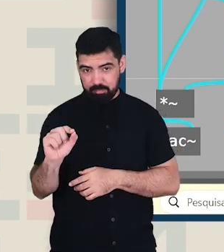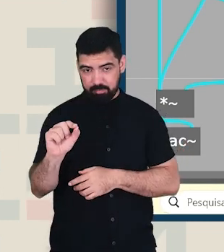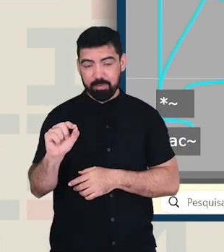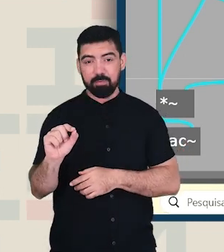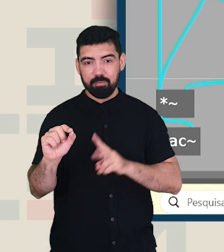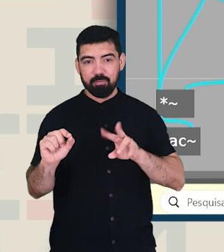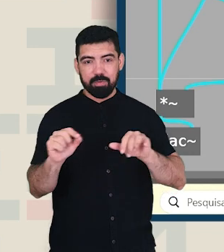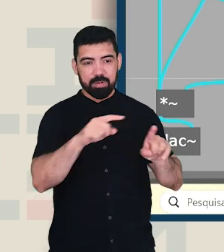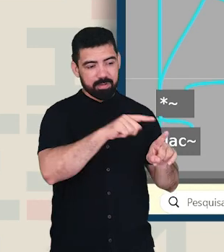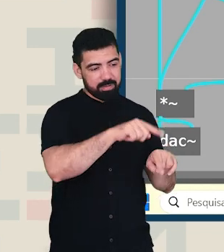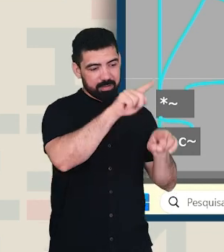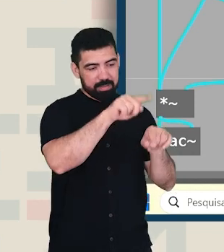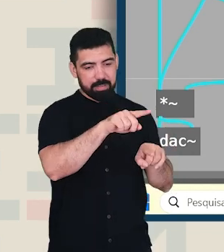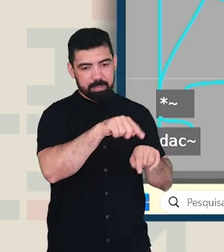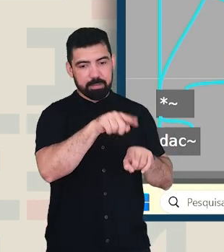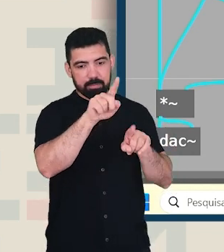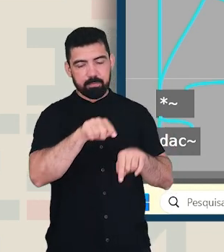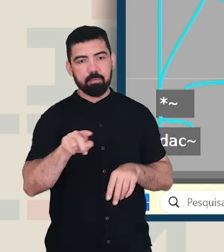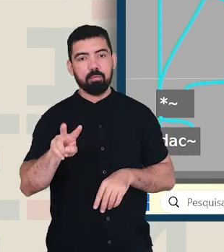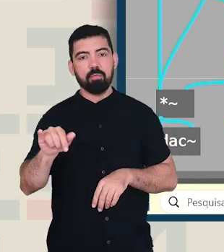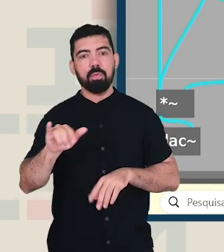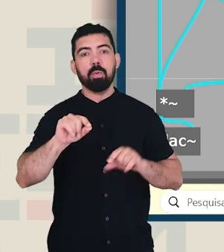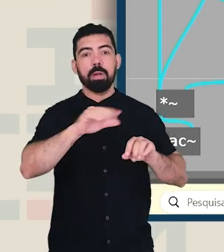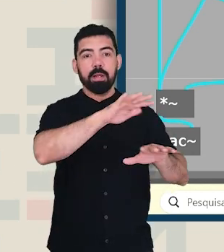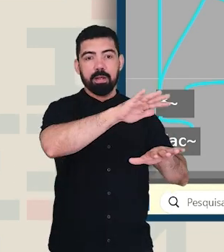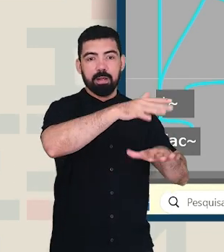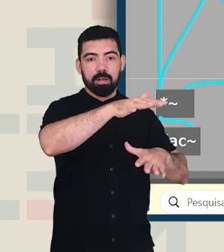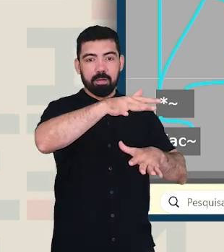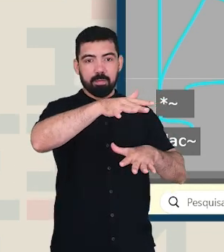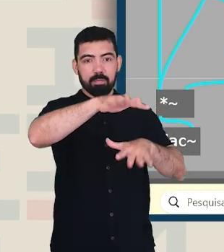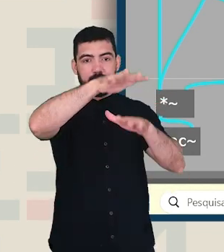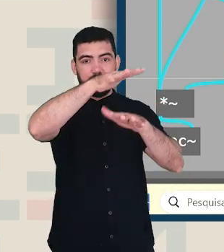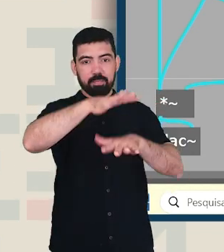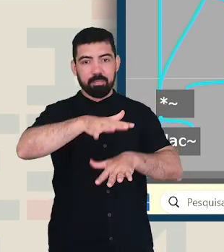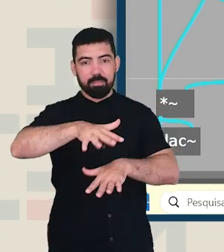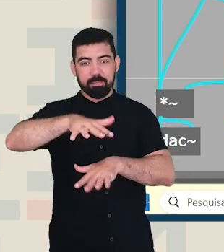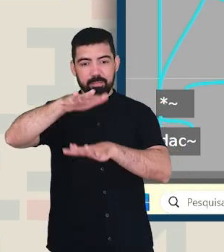estiver soando, claro, ele vai tremer.